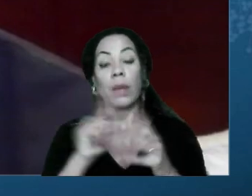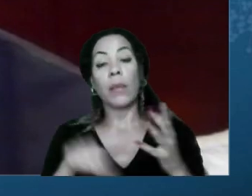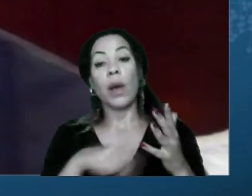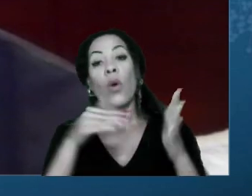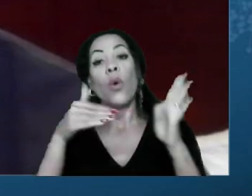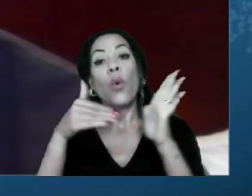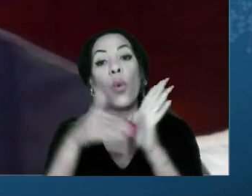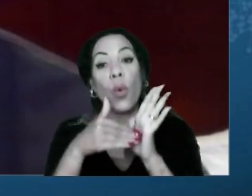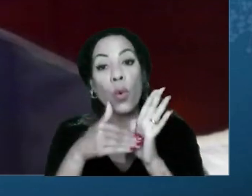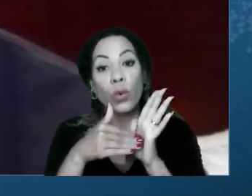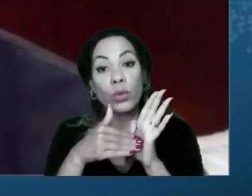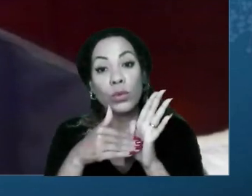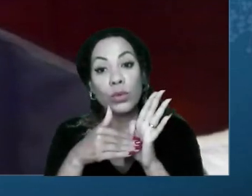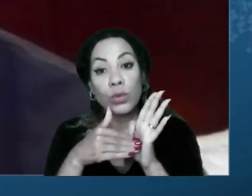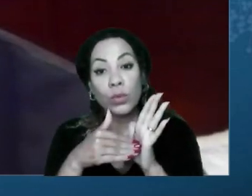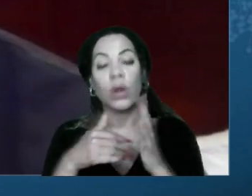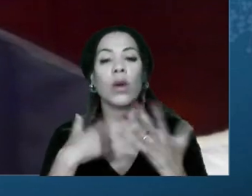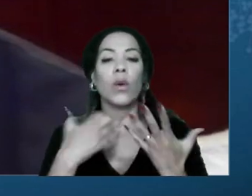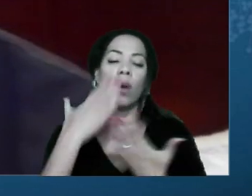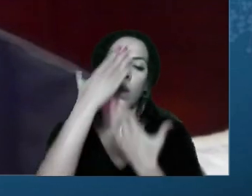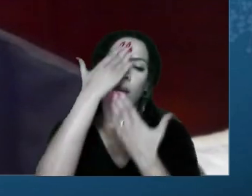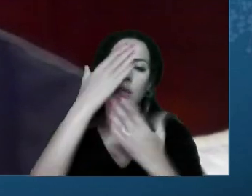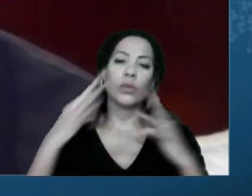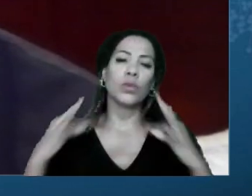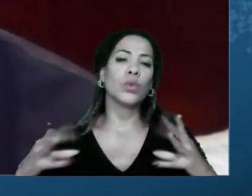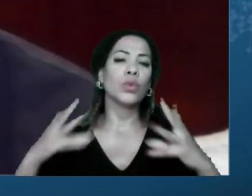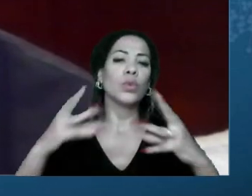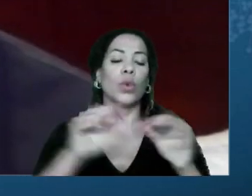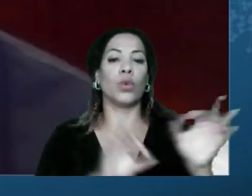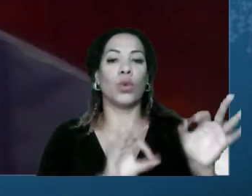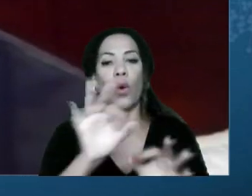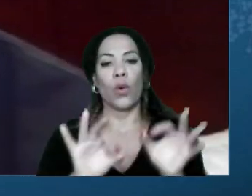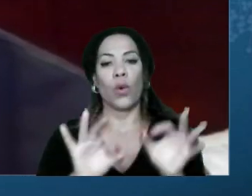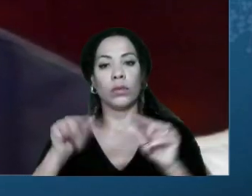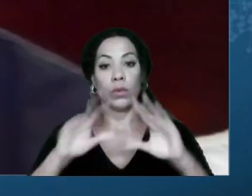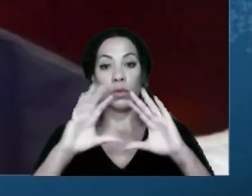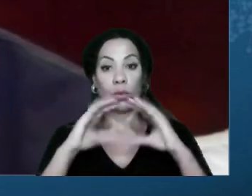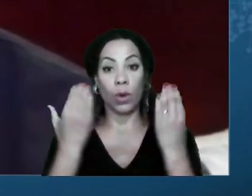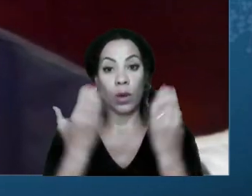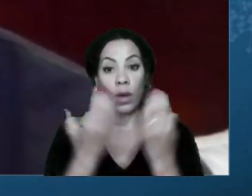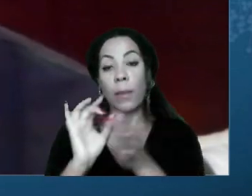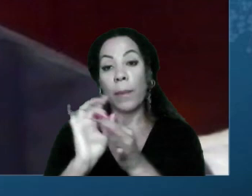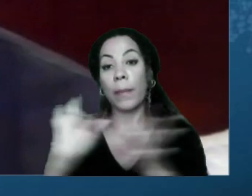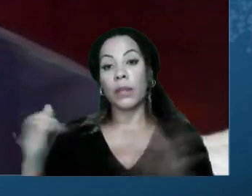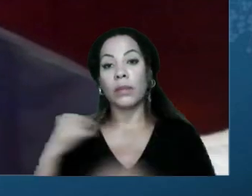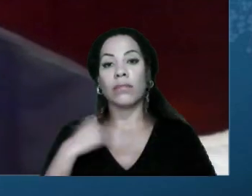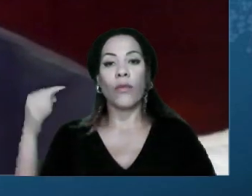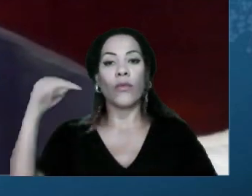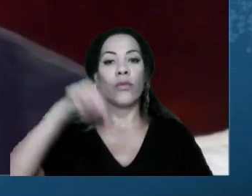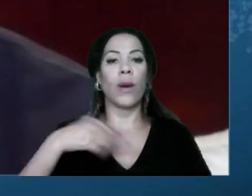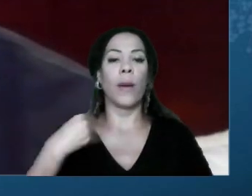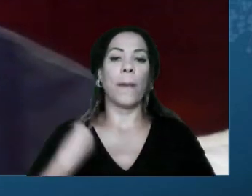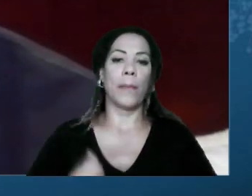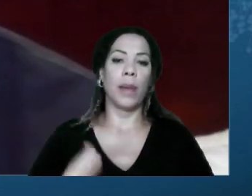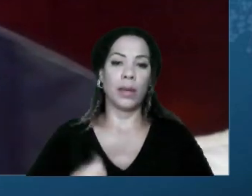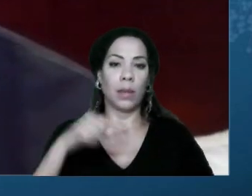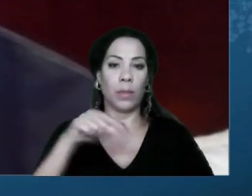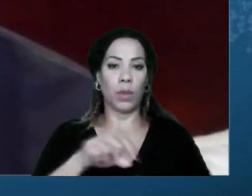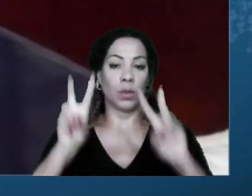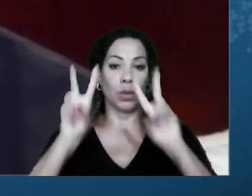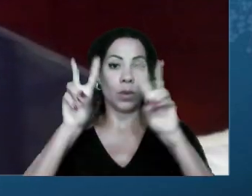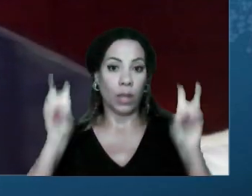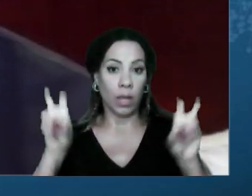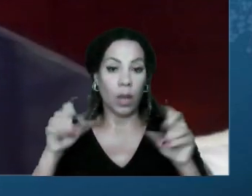agradecer todos os organizadores do Congresso por permitirem que eu participe nesta questão, embora eu não